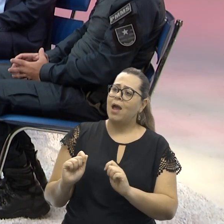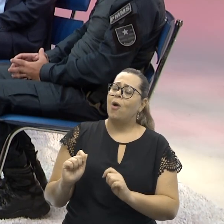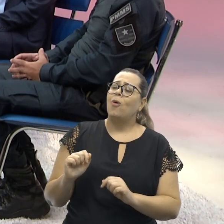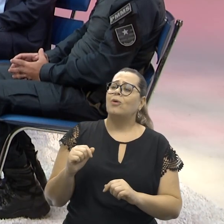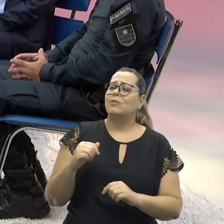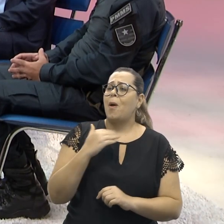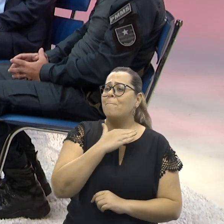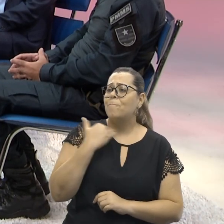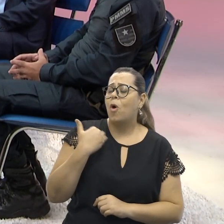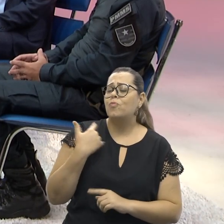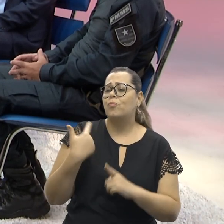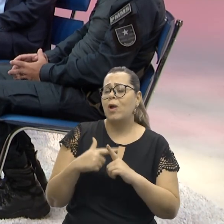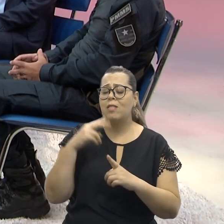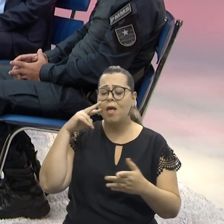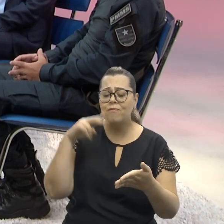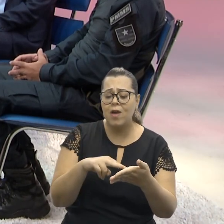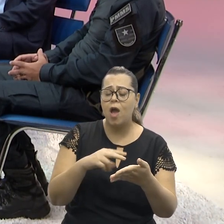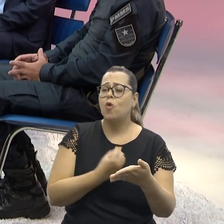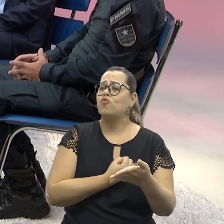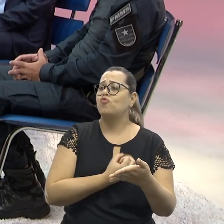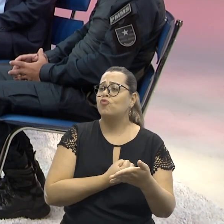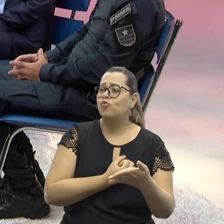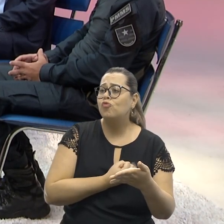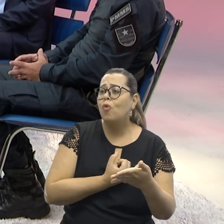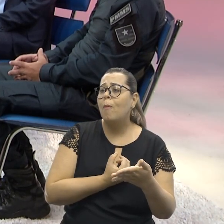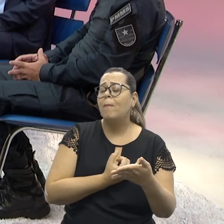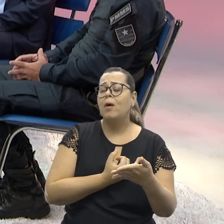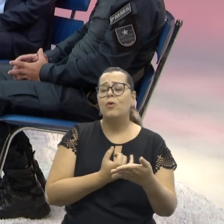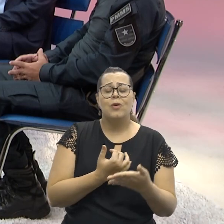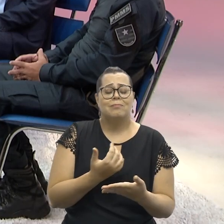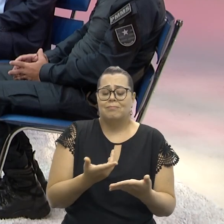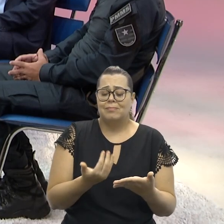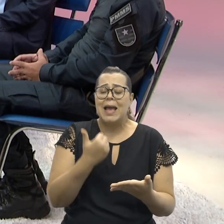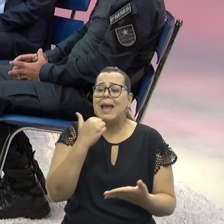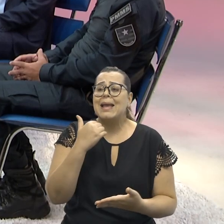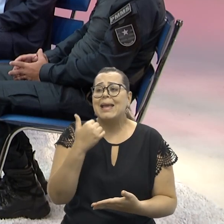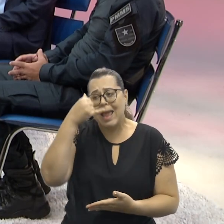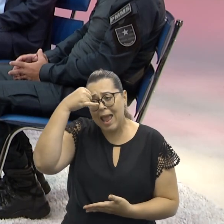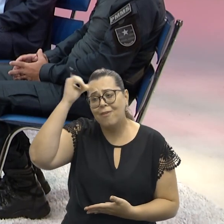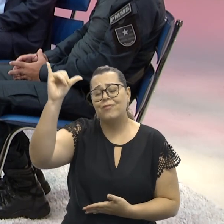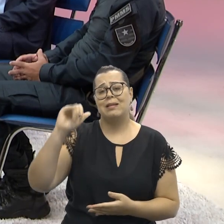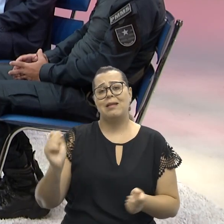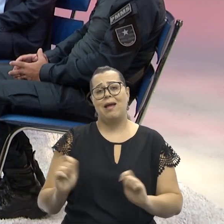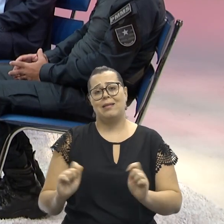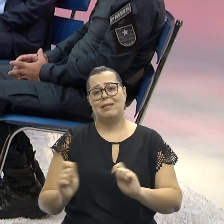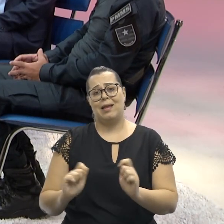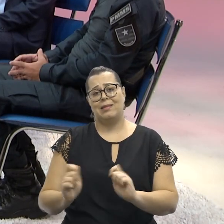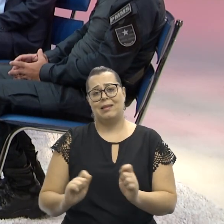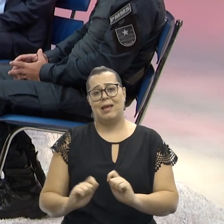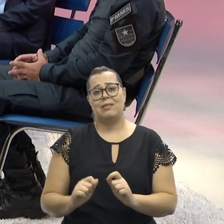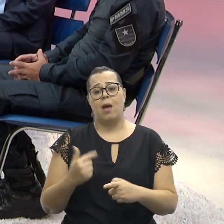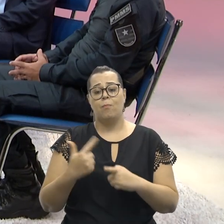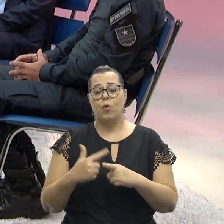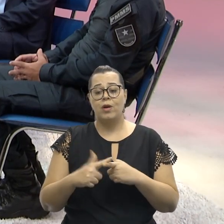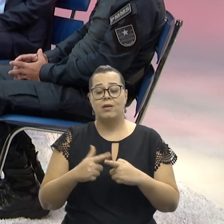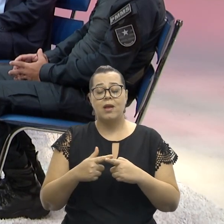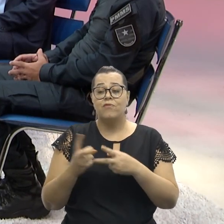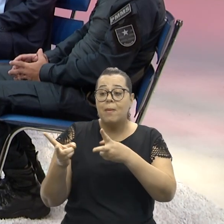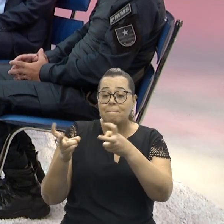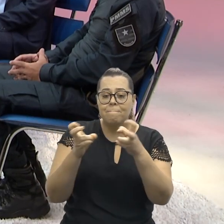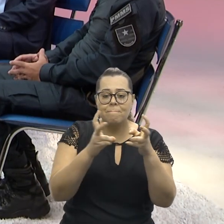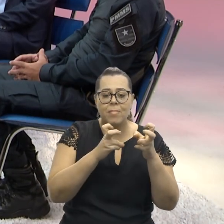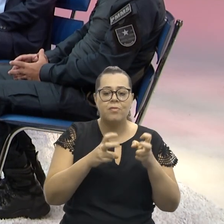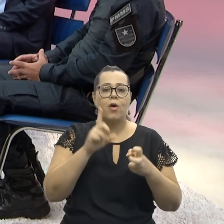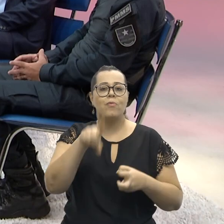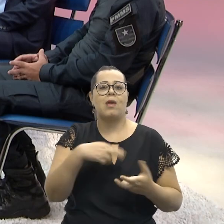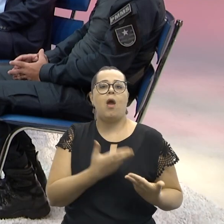né? É lamentável a gente ver índice, assim, de números de mortes de algo que poderia não acontecer se a gente passasse pela